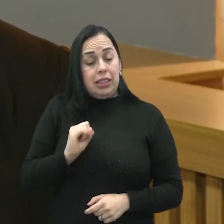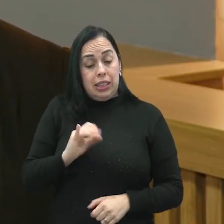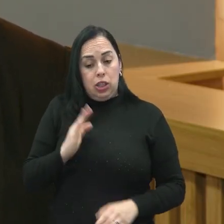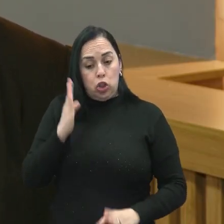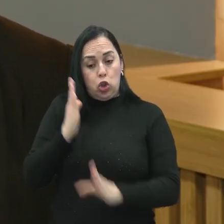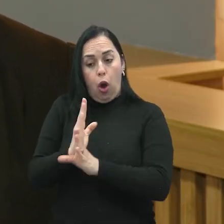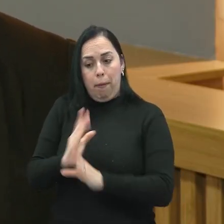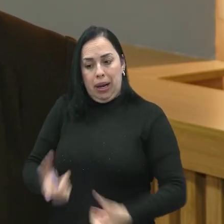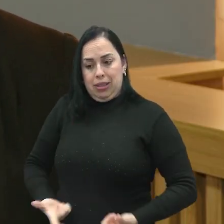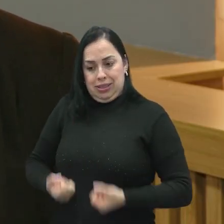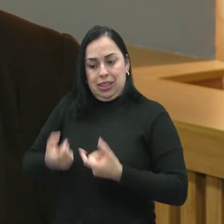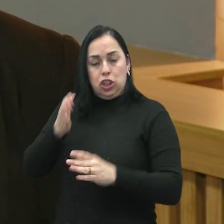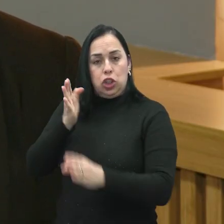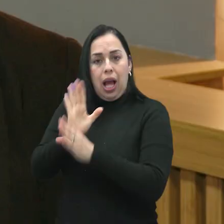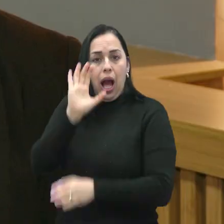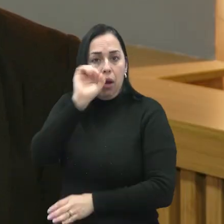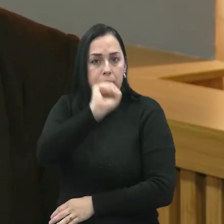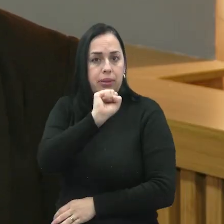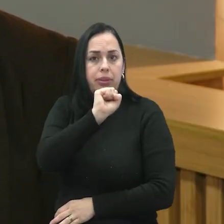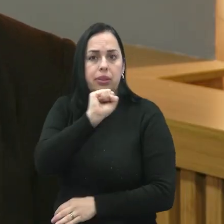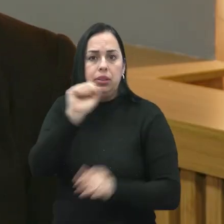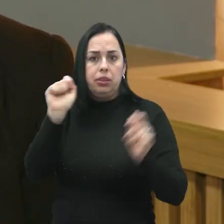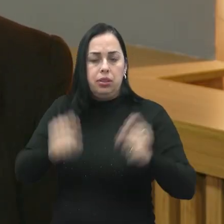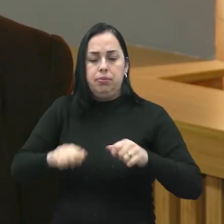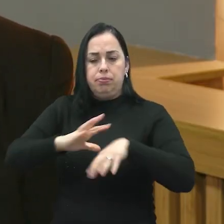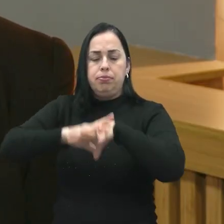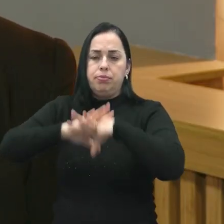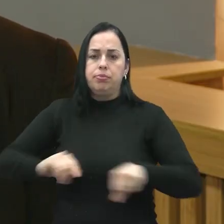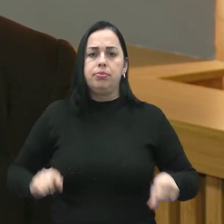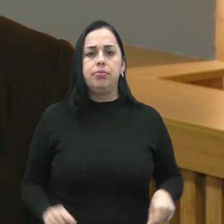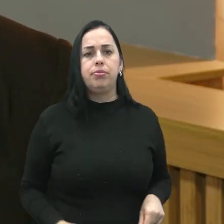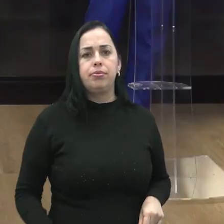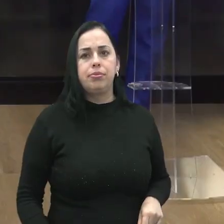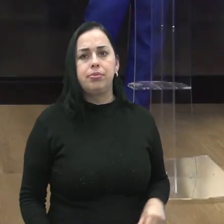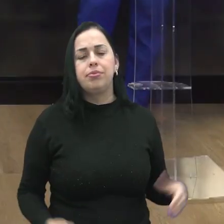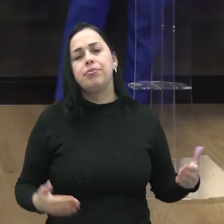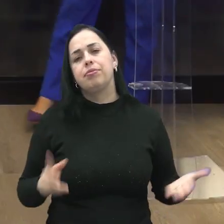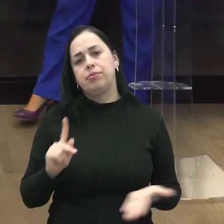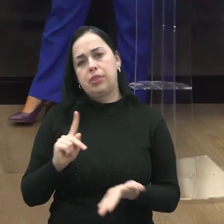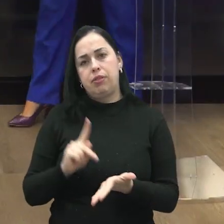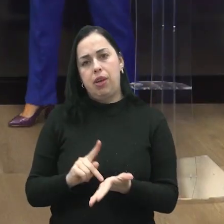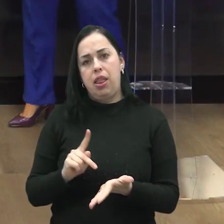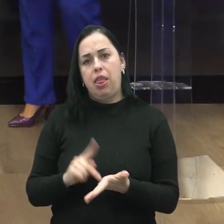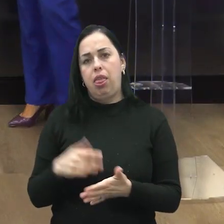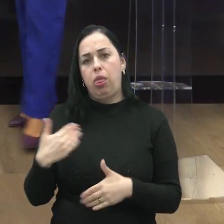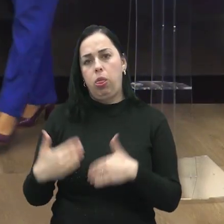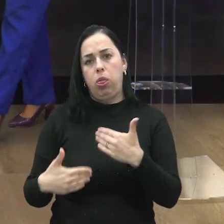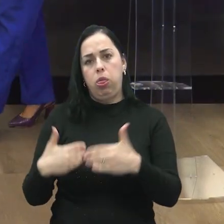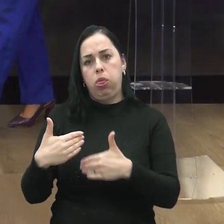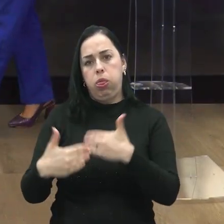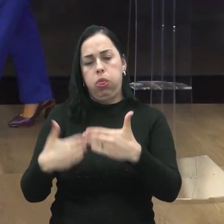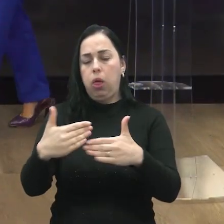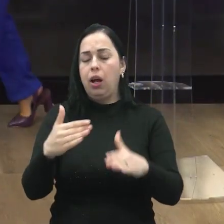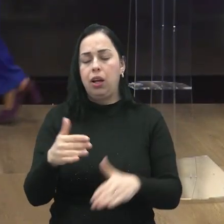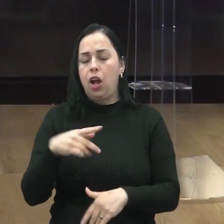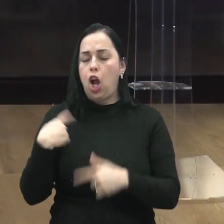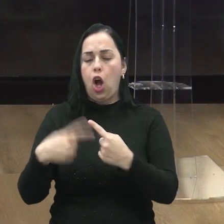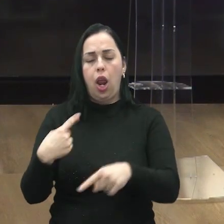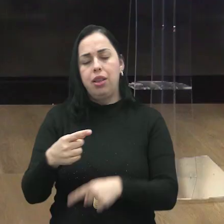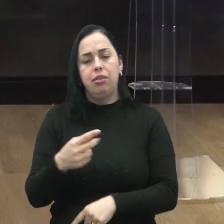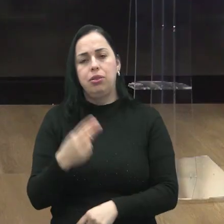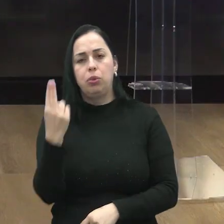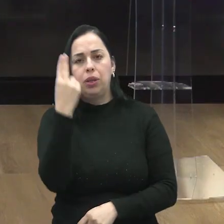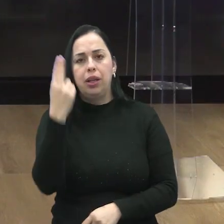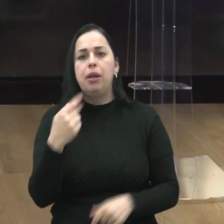detectado no início, como aconteceu comigo, a chance de cura é muito grande. Pois é, não dá para deixar o autocuidado de lado, né? É